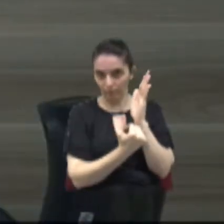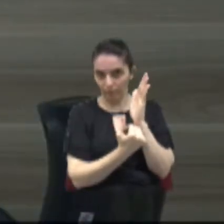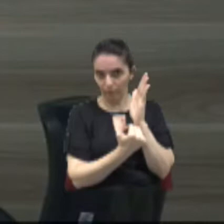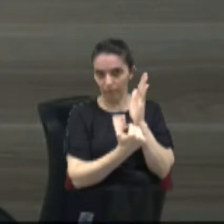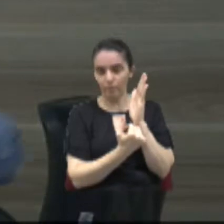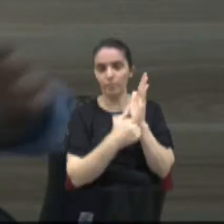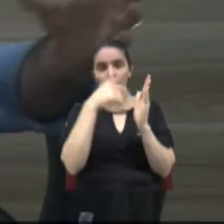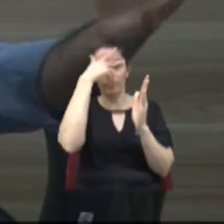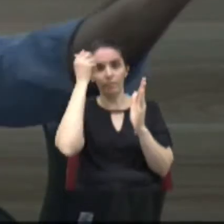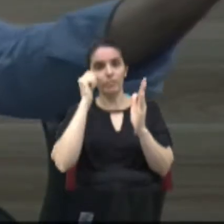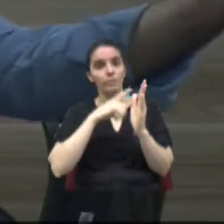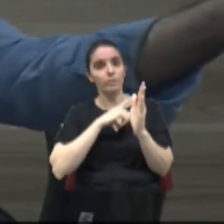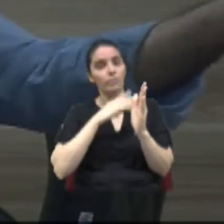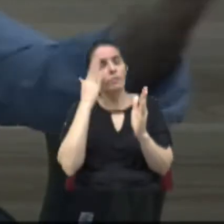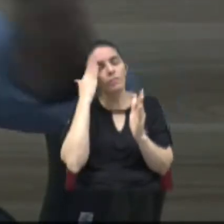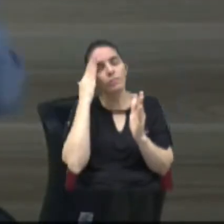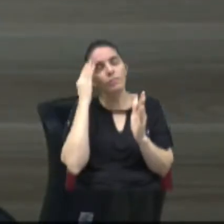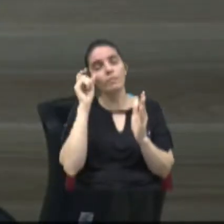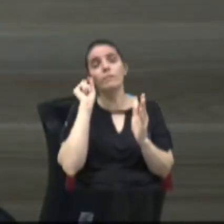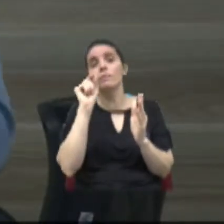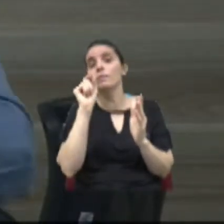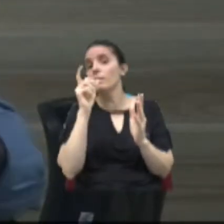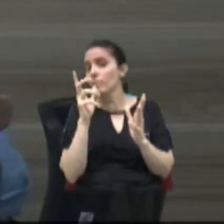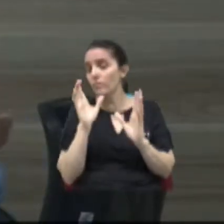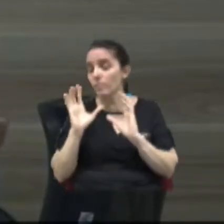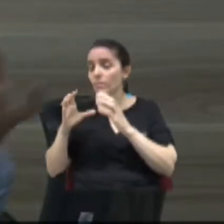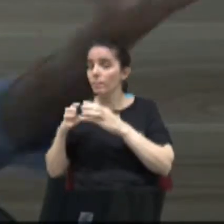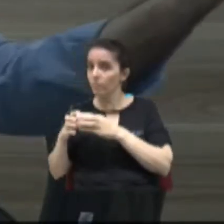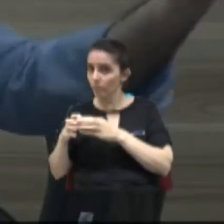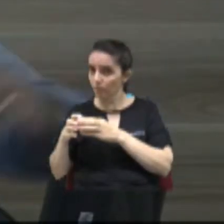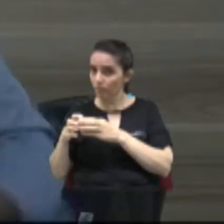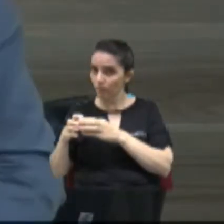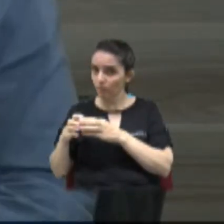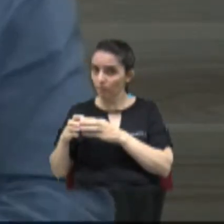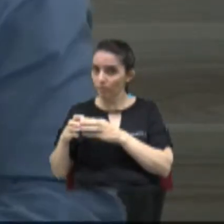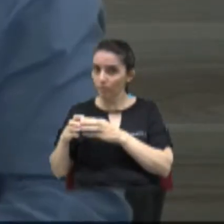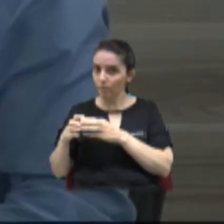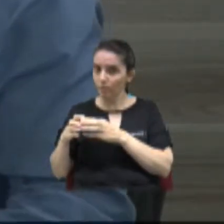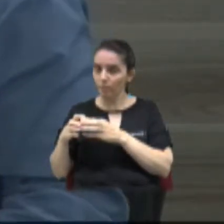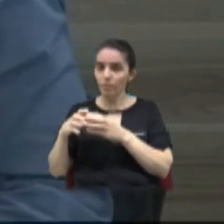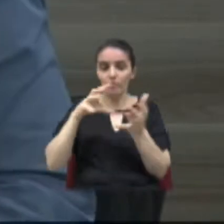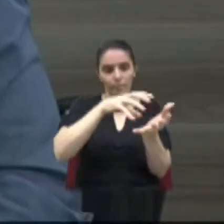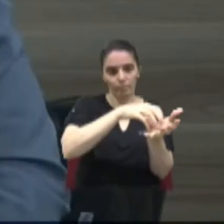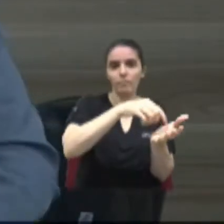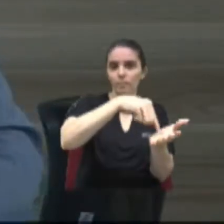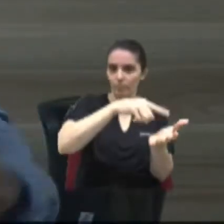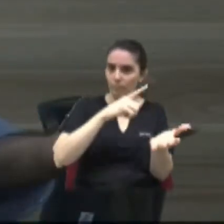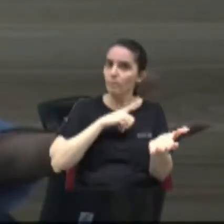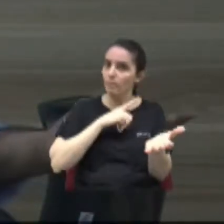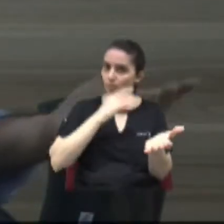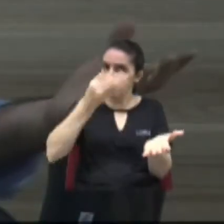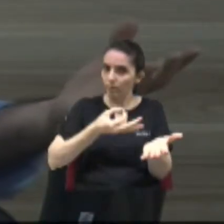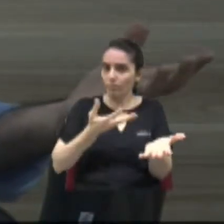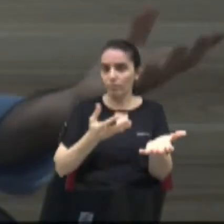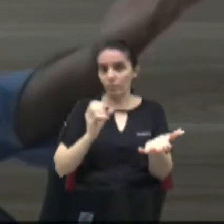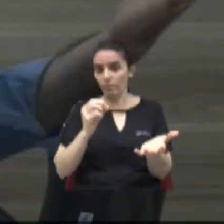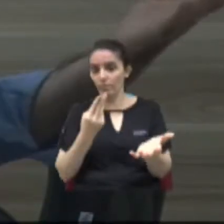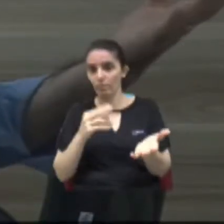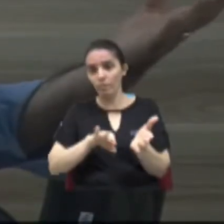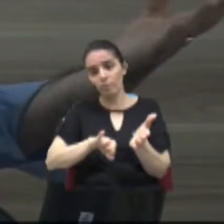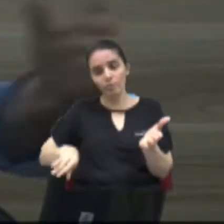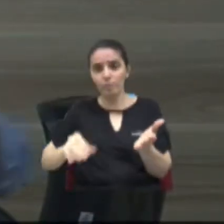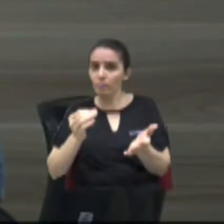O prefeito está formando um plano habitacional para Limeira, e isso vai ser resolvido no diálogo entre